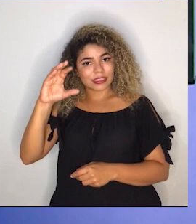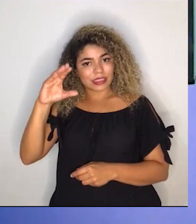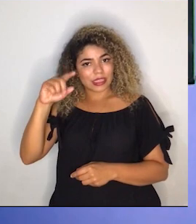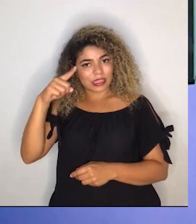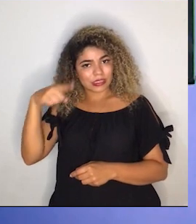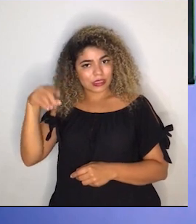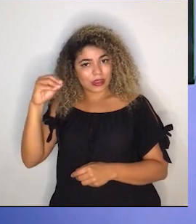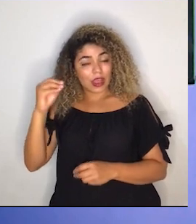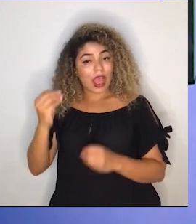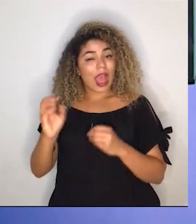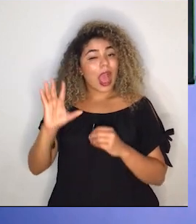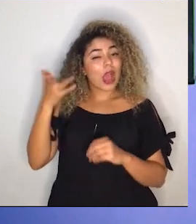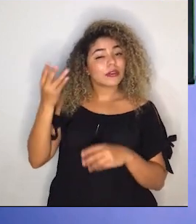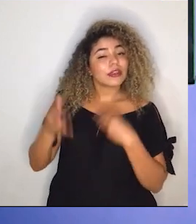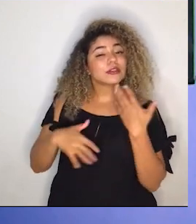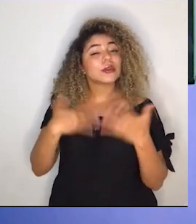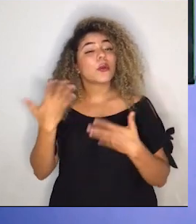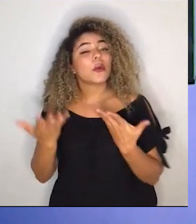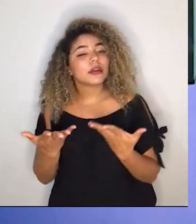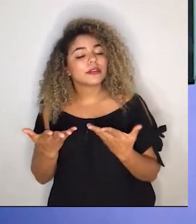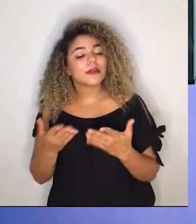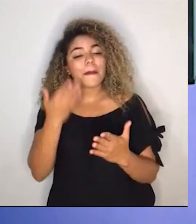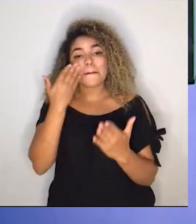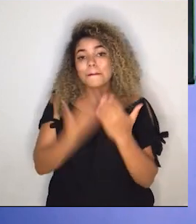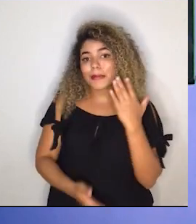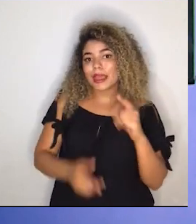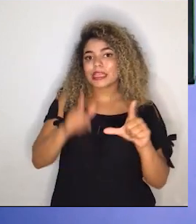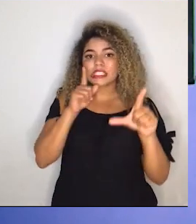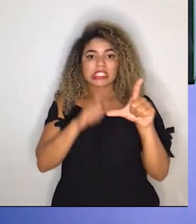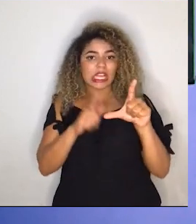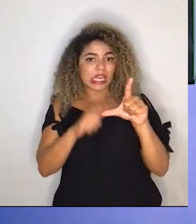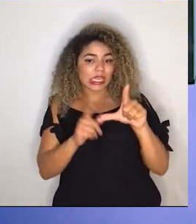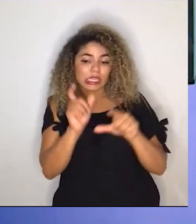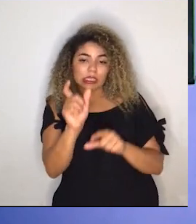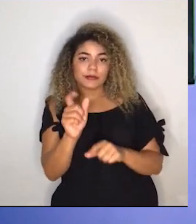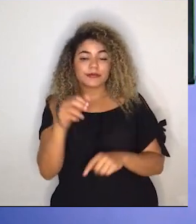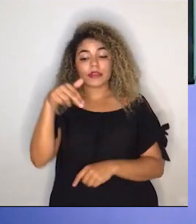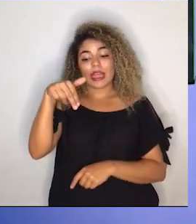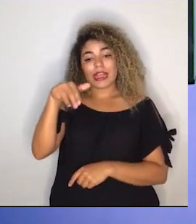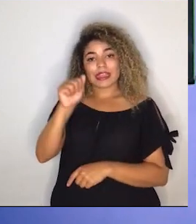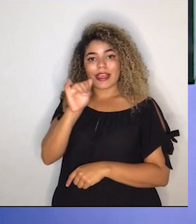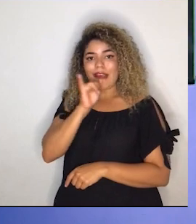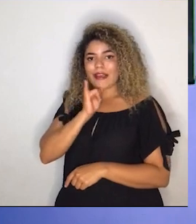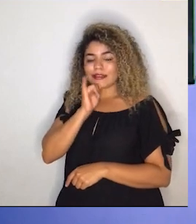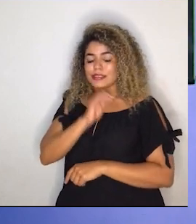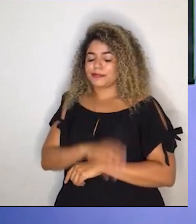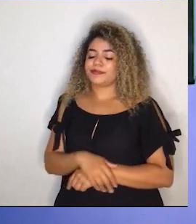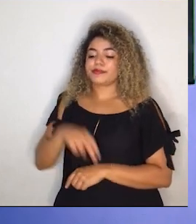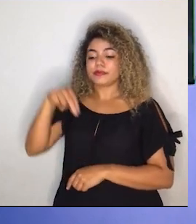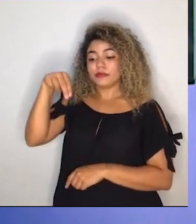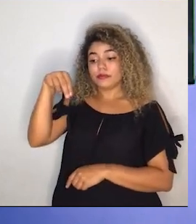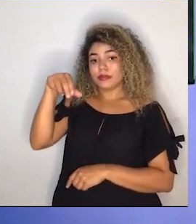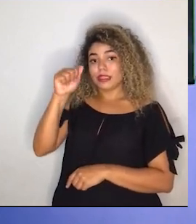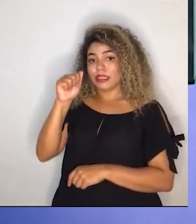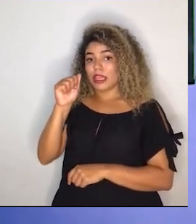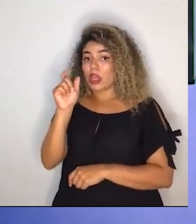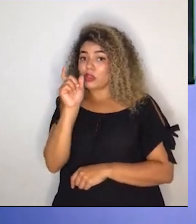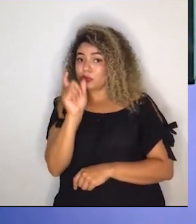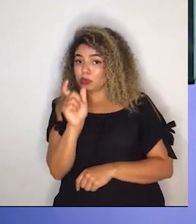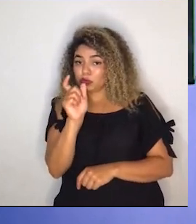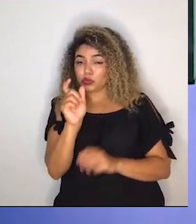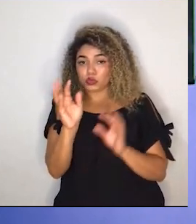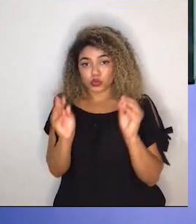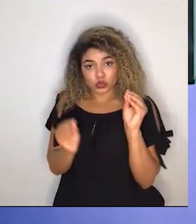quando houver uma perda fonética. Por exemplo, a preposição na. Neste caso, temos a junção